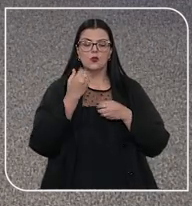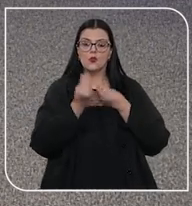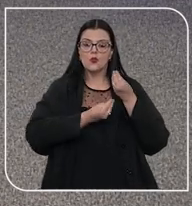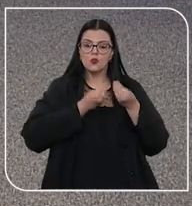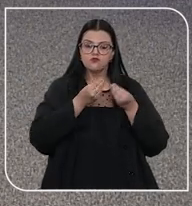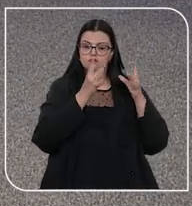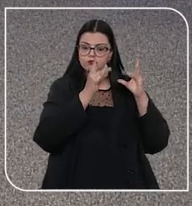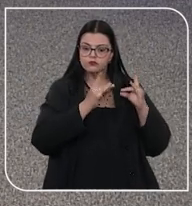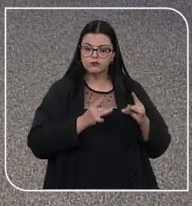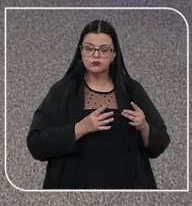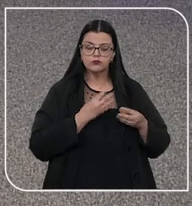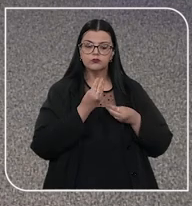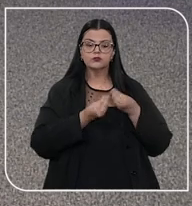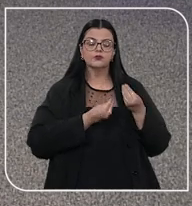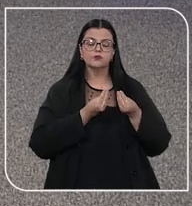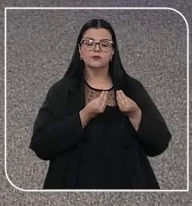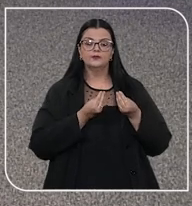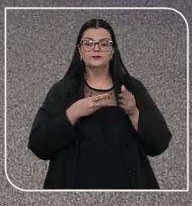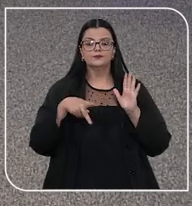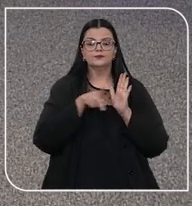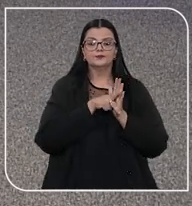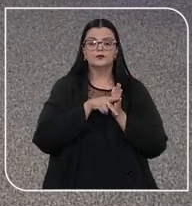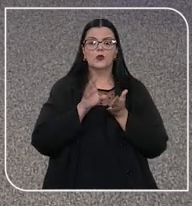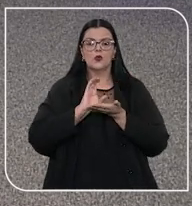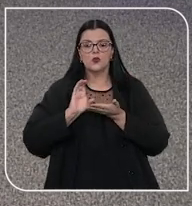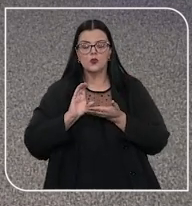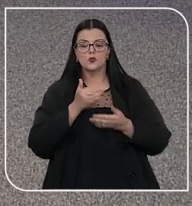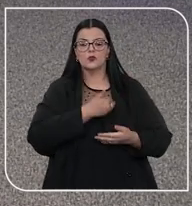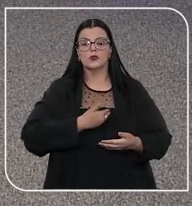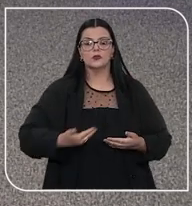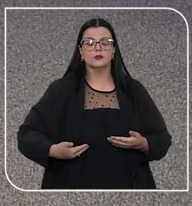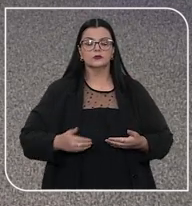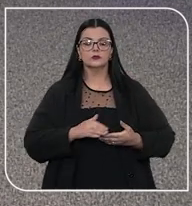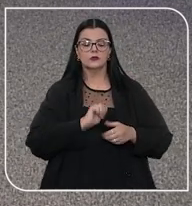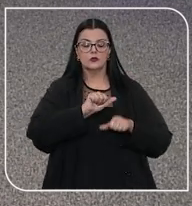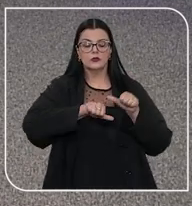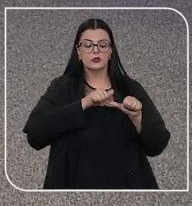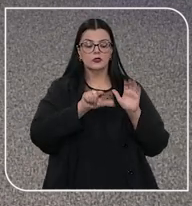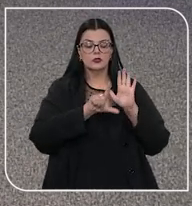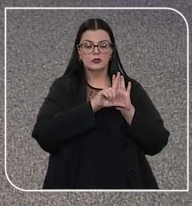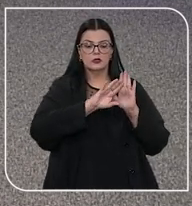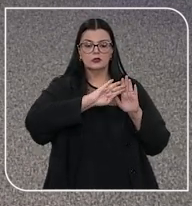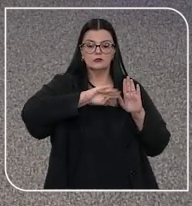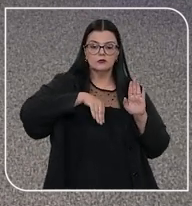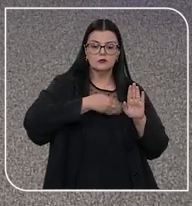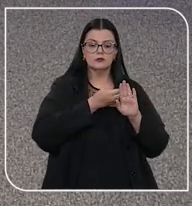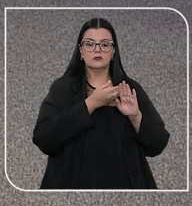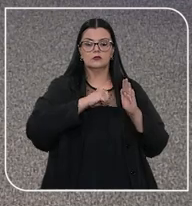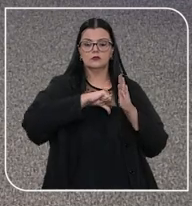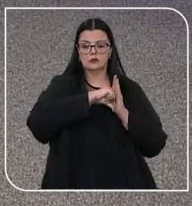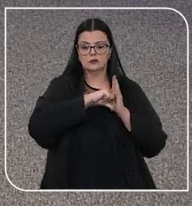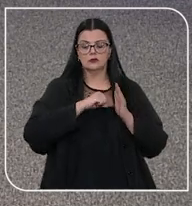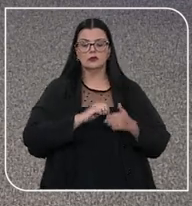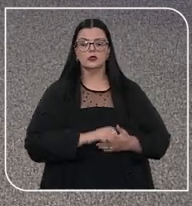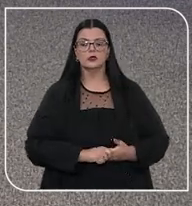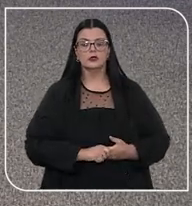fica caracterizado o dano aos cofres públicos após as mudanças trazidas pela nova lei de